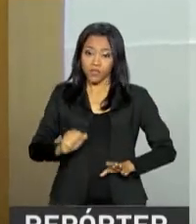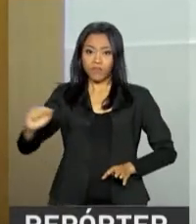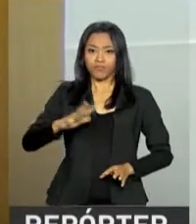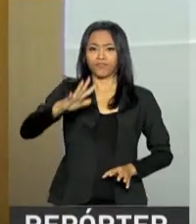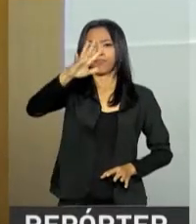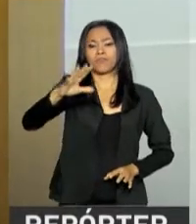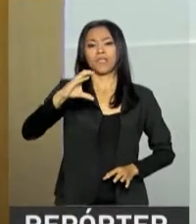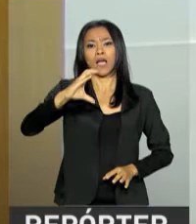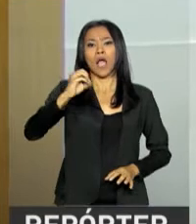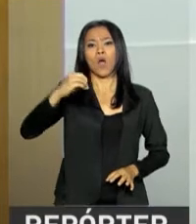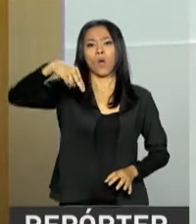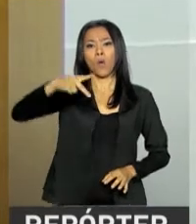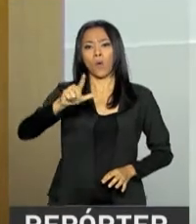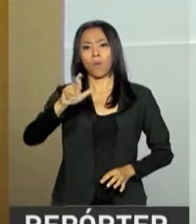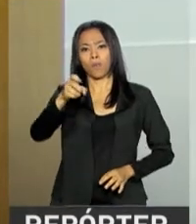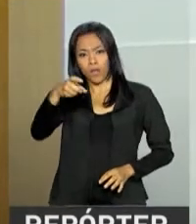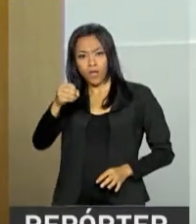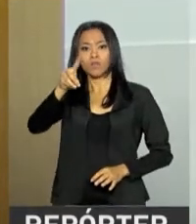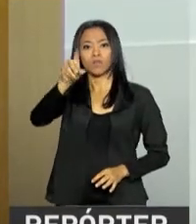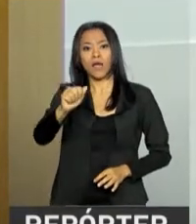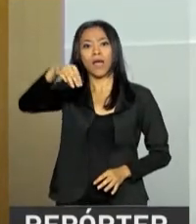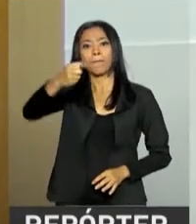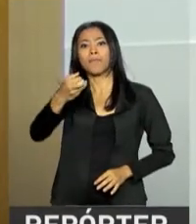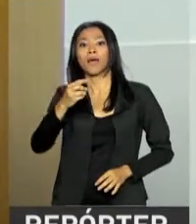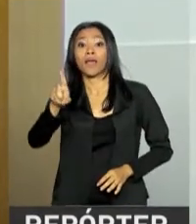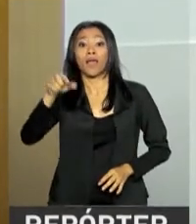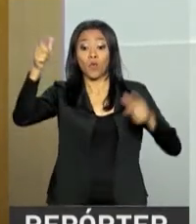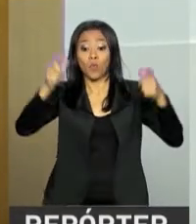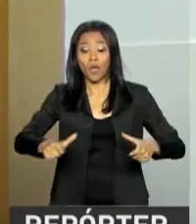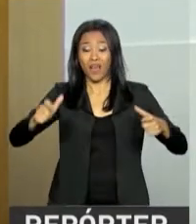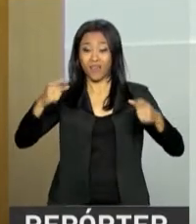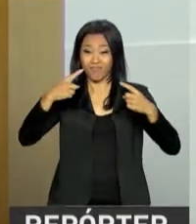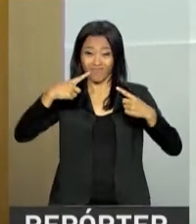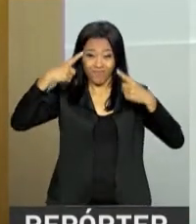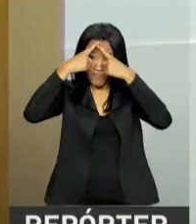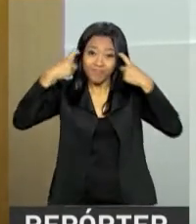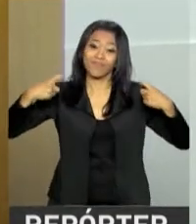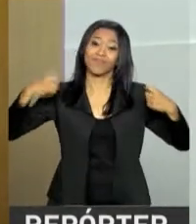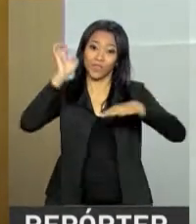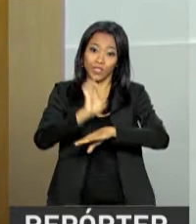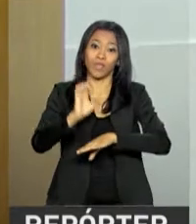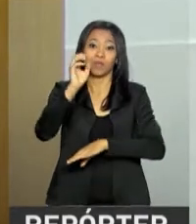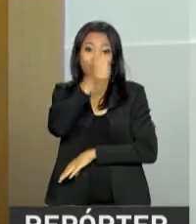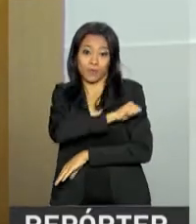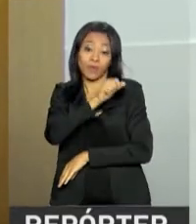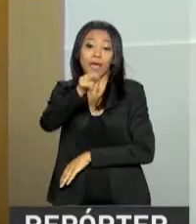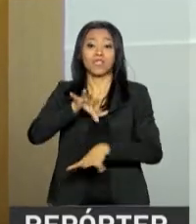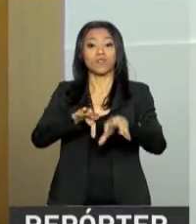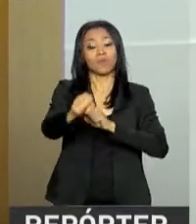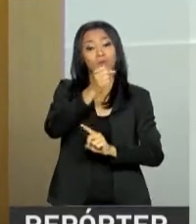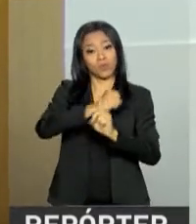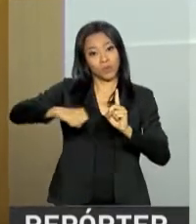Complexo da Maré, uma das regiões mais violentas do Rio. Ela se formou em sociologia e fez mestrado em